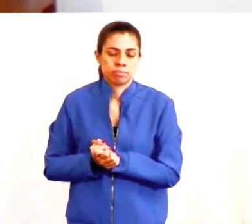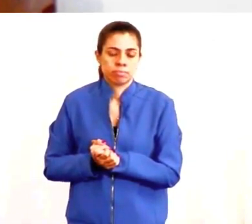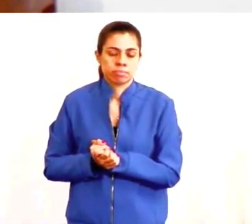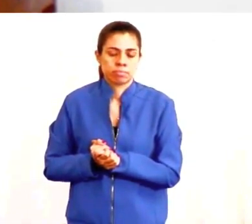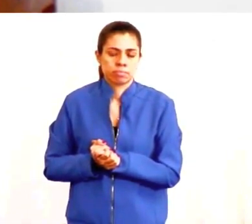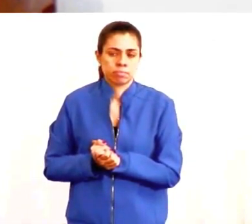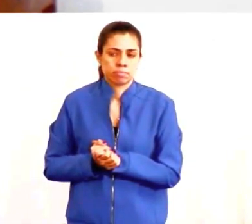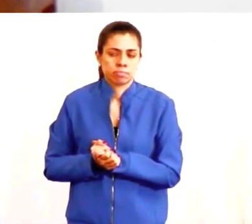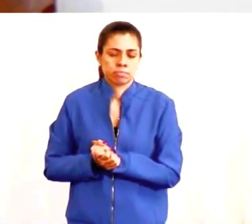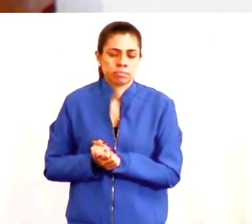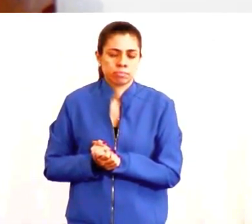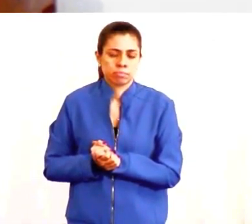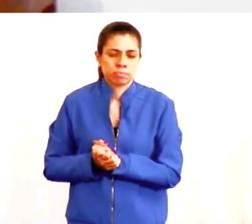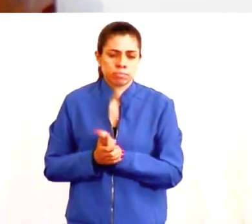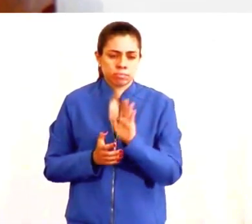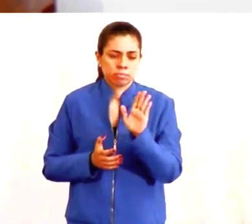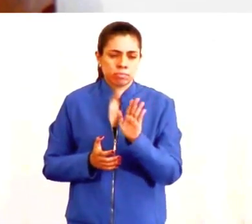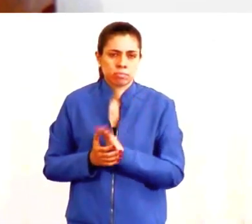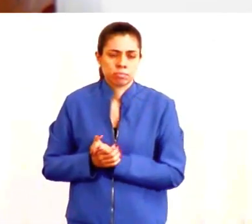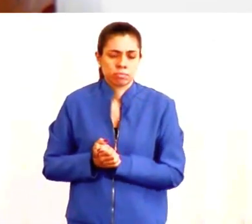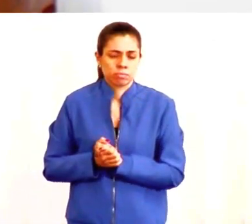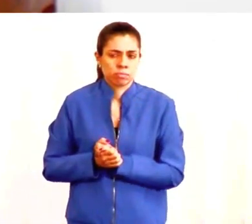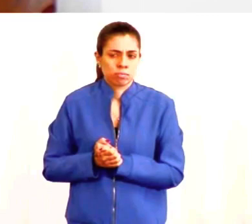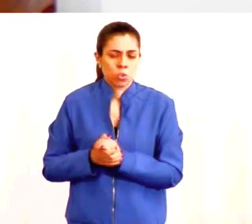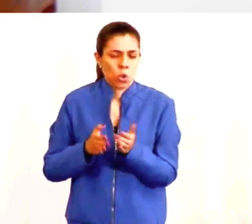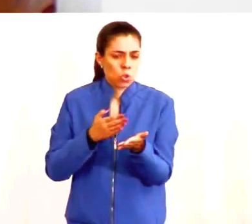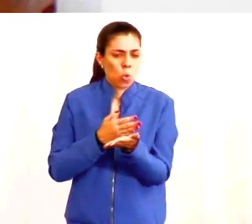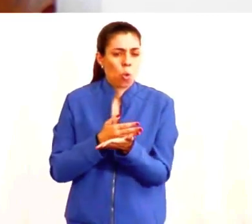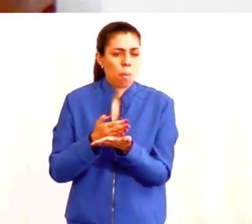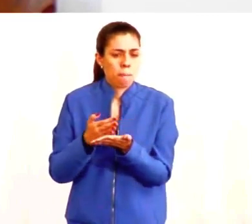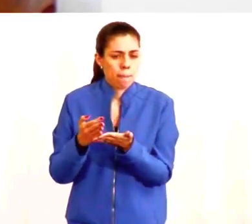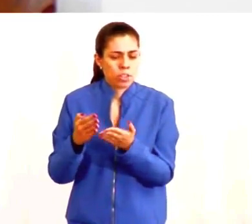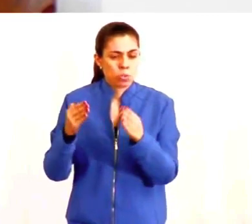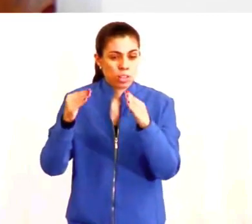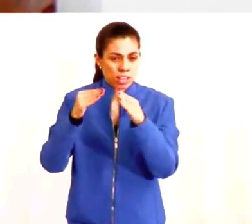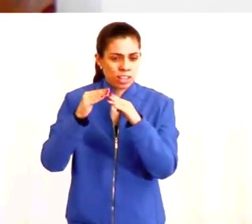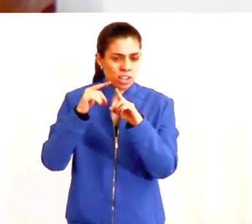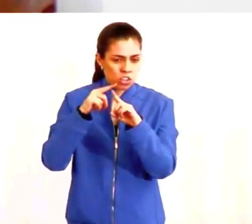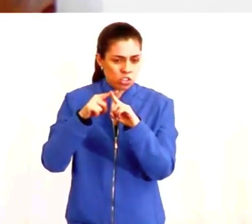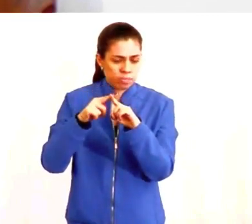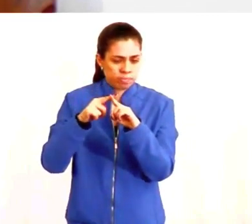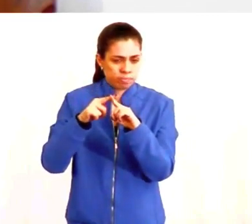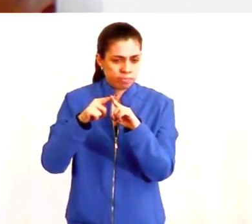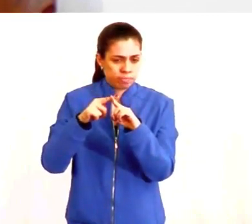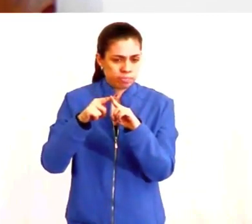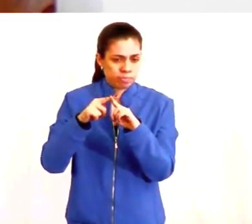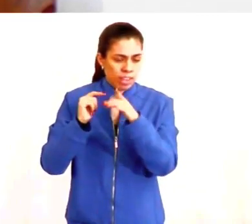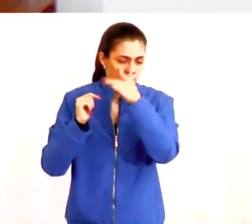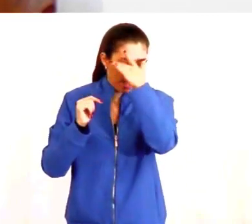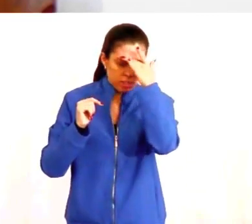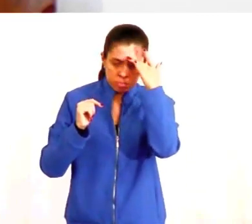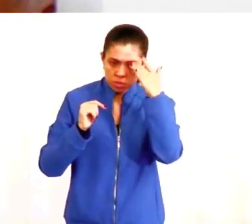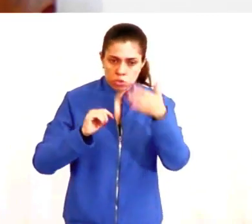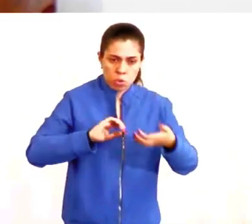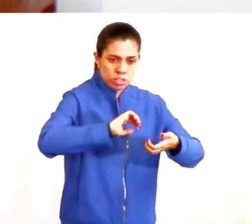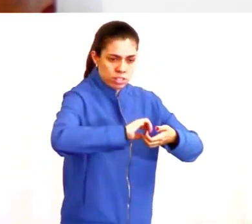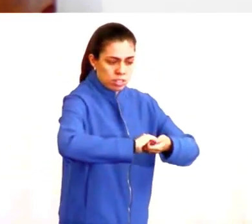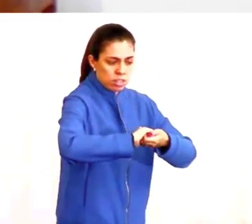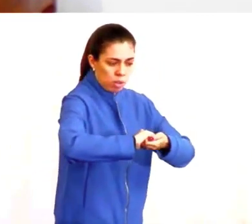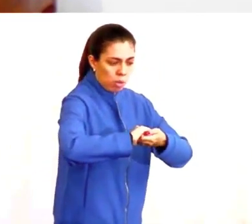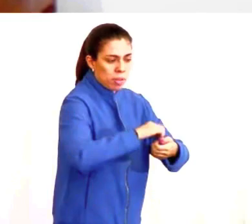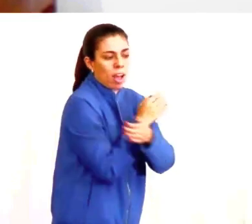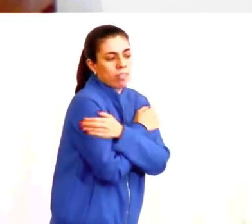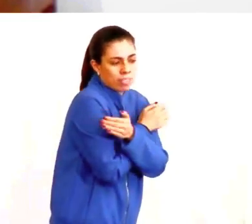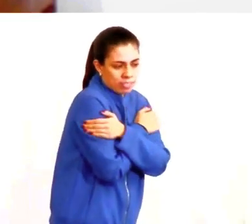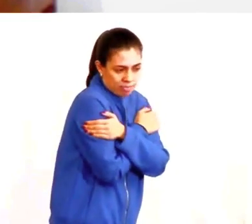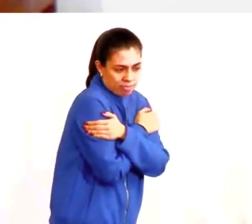nós, o cumprimento era uma espécie de pergunta e resposta. Uma pessoa perguntava: Cristo